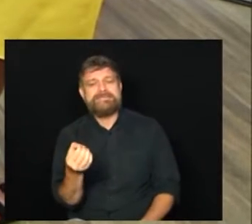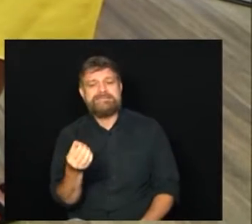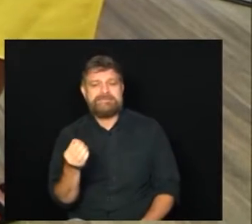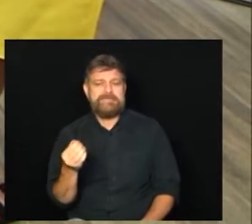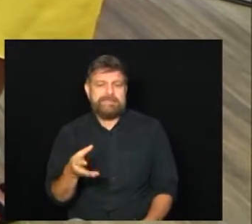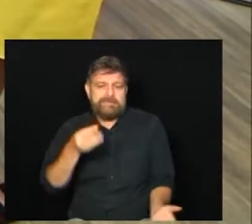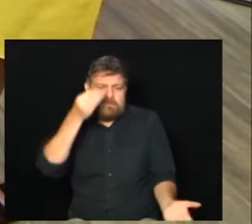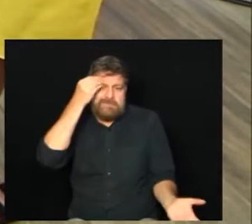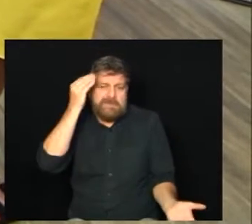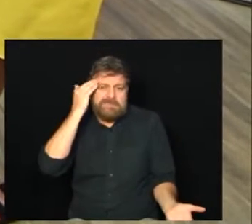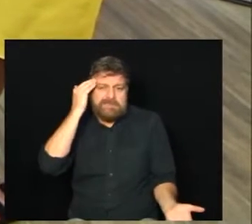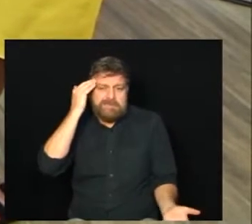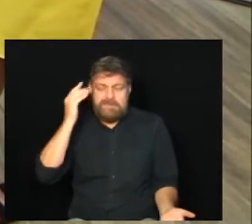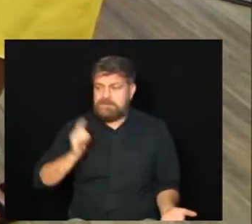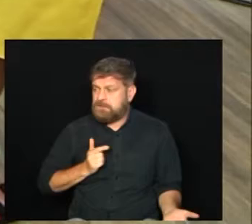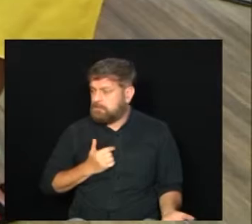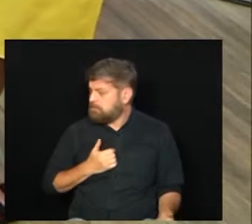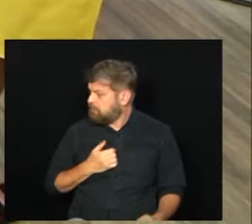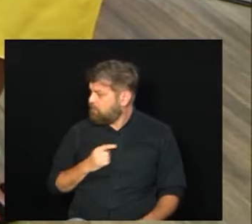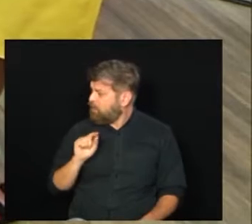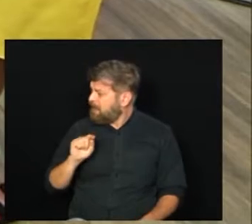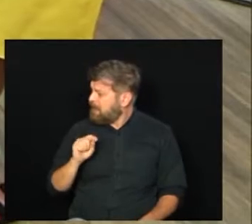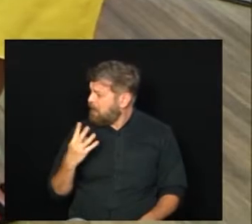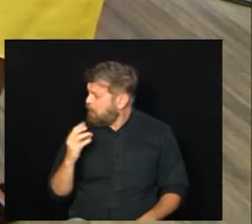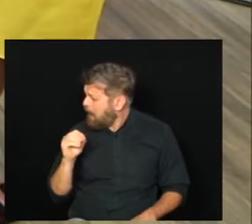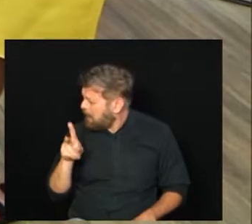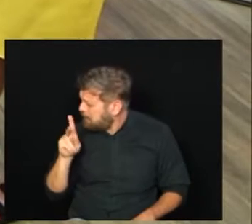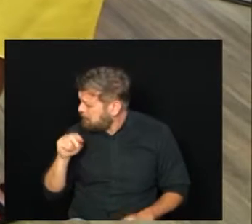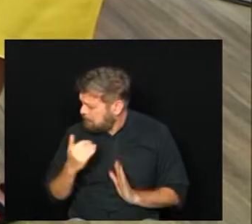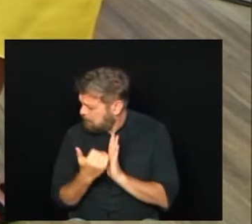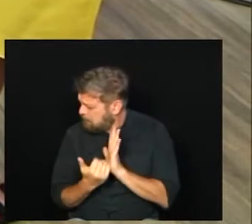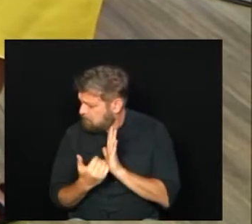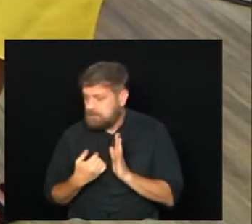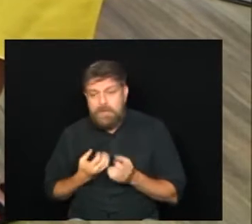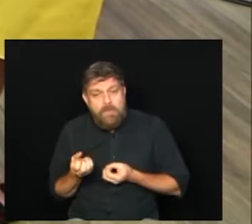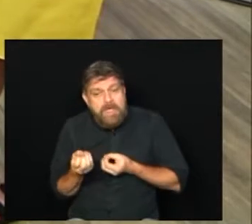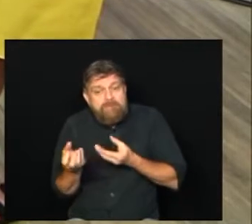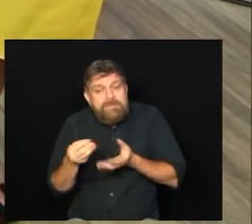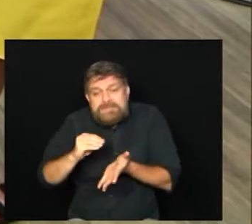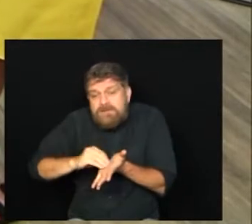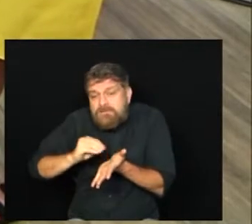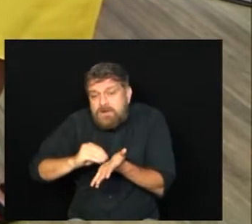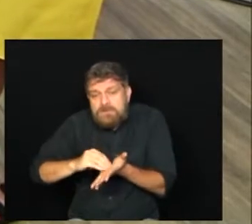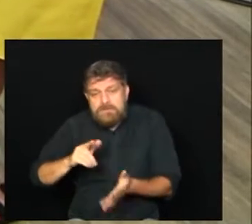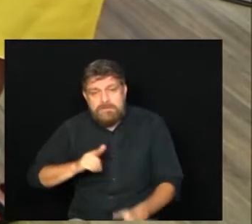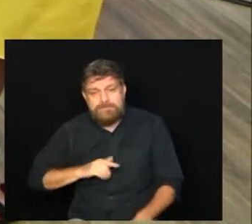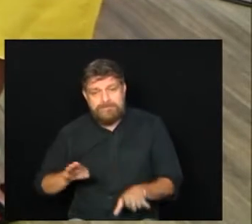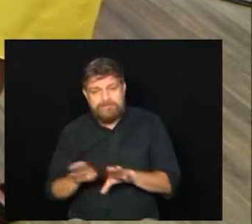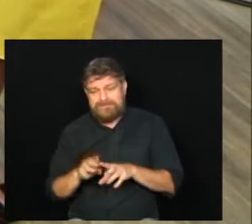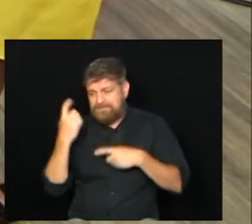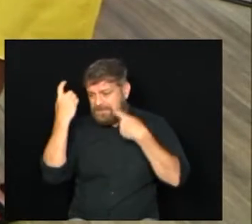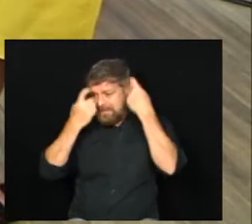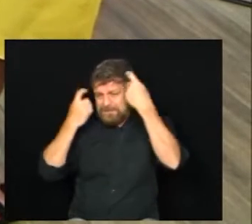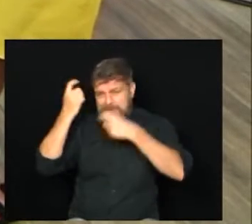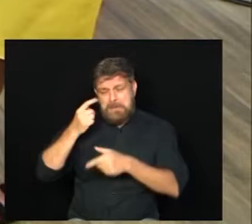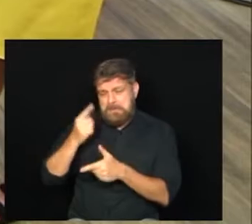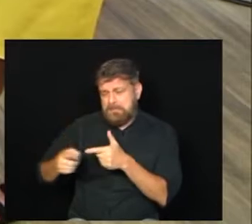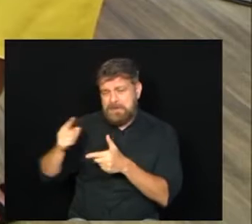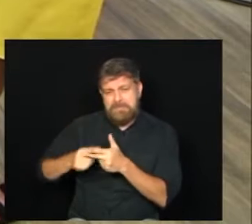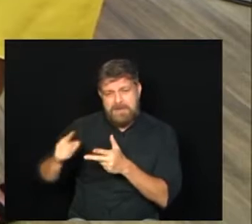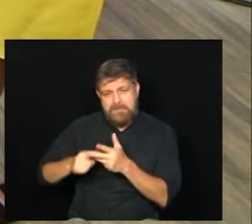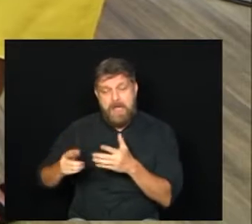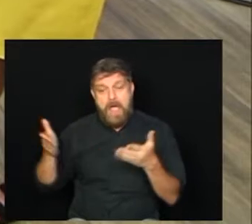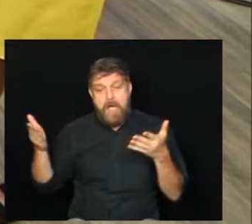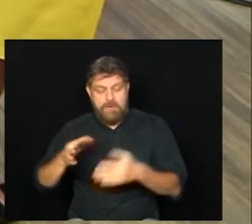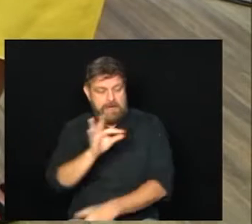máxima de 60. Então, por conta dessa insuficiência das informações e bastante problema relacionado a isso, agora